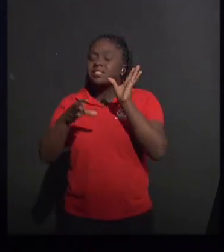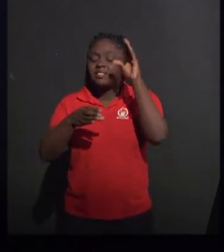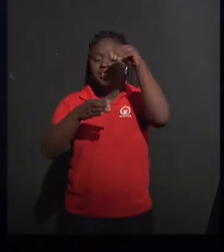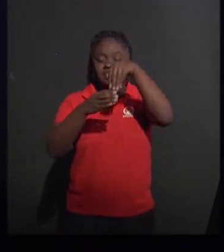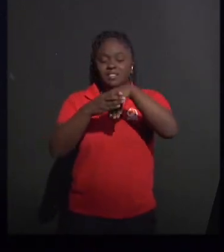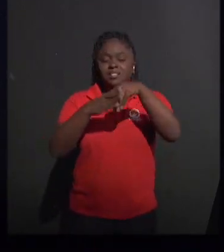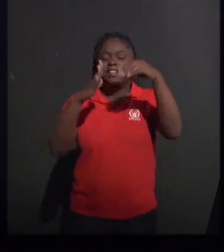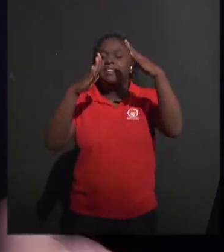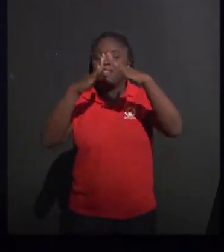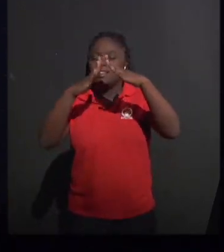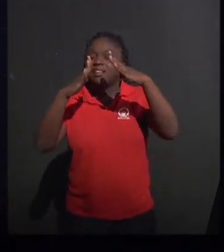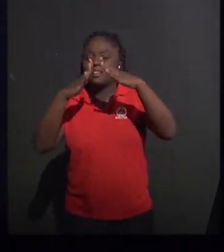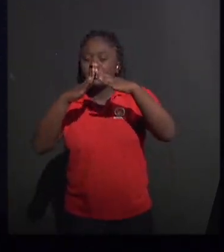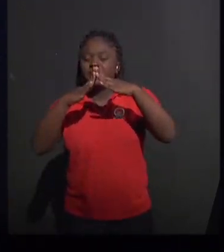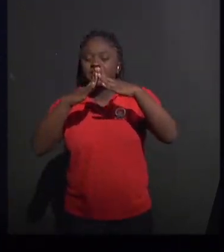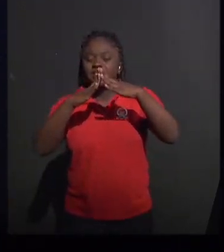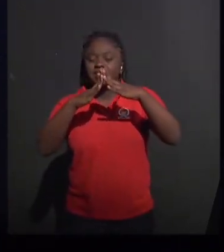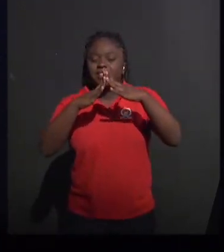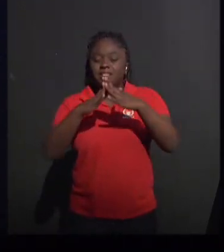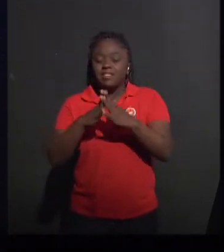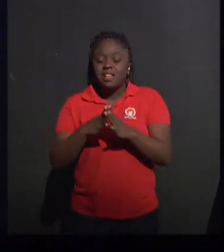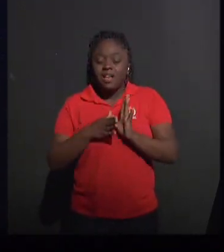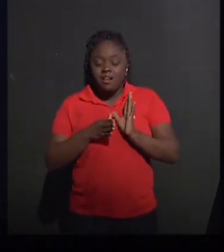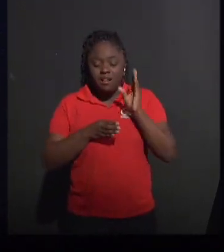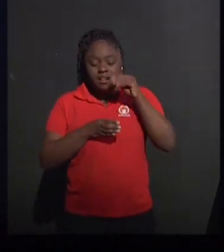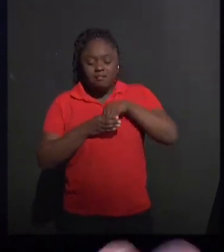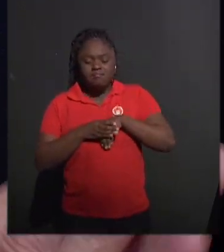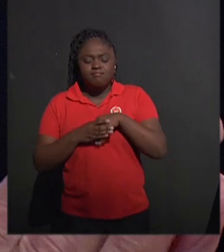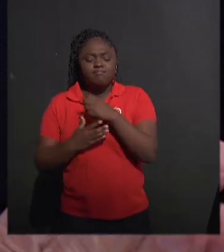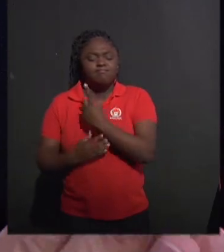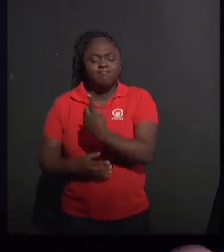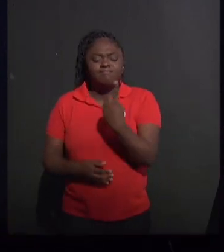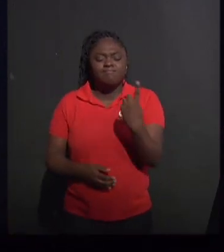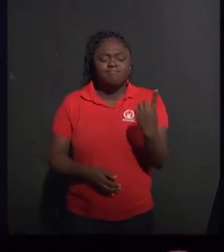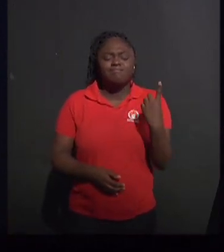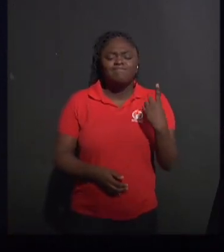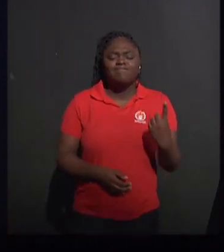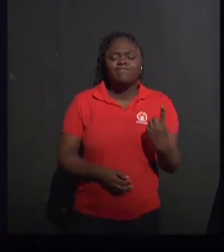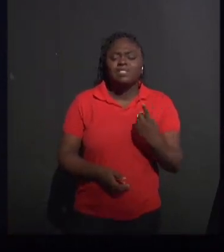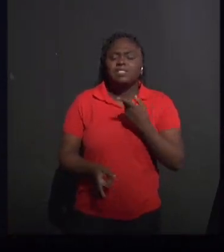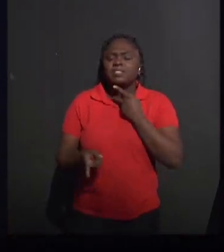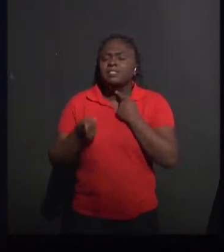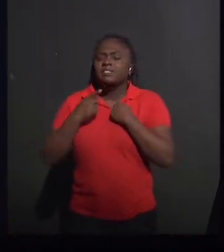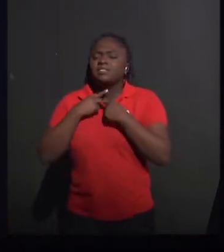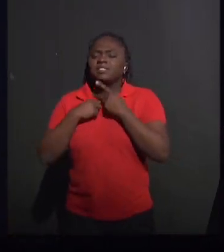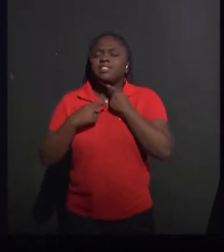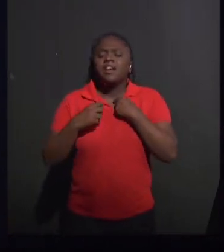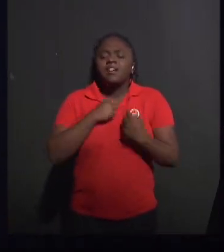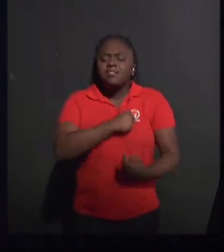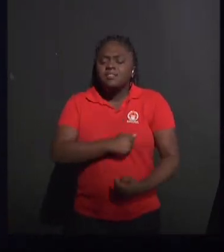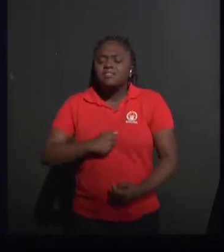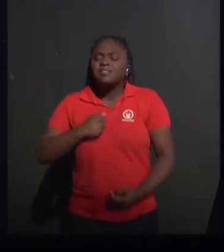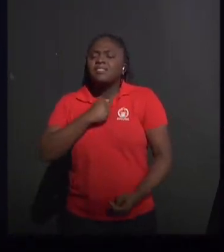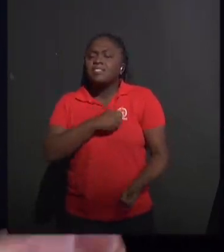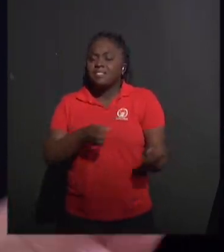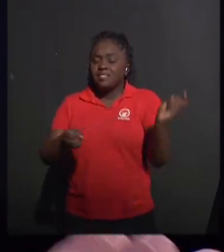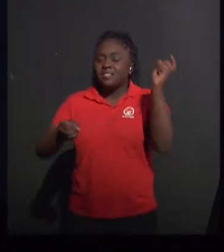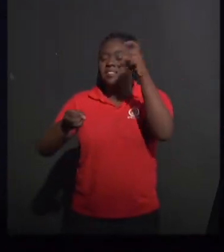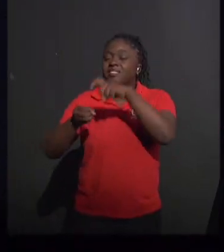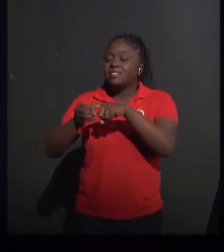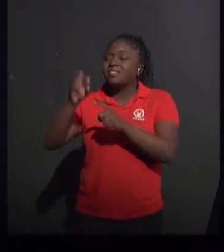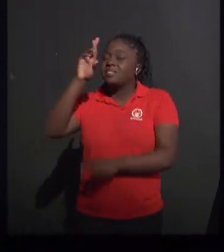casa possa brotar dentro de cada um aquela vontade de voltarem para o Senhor,